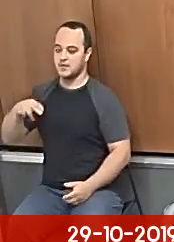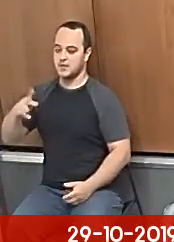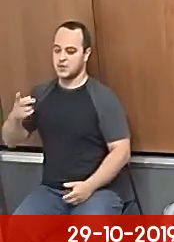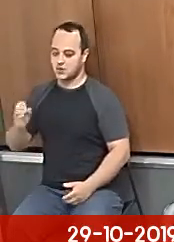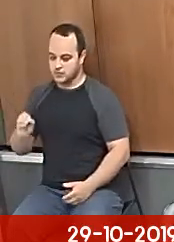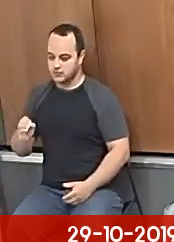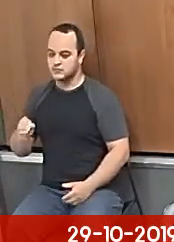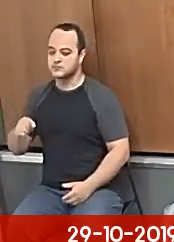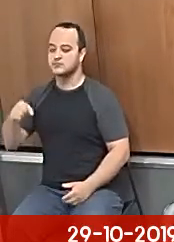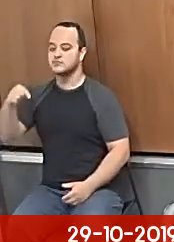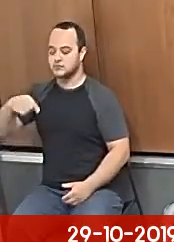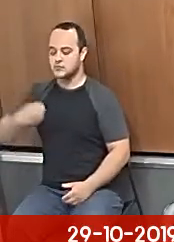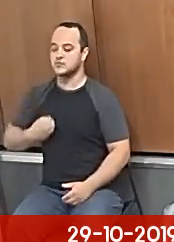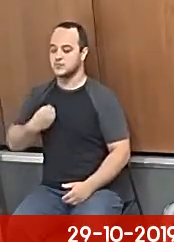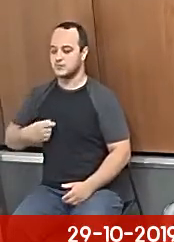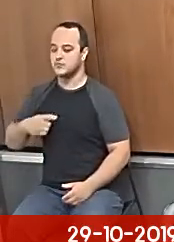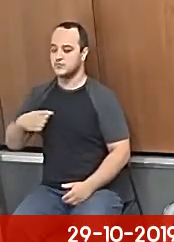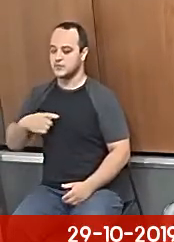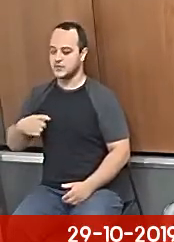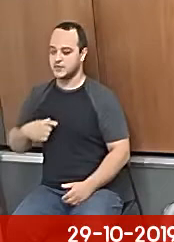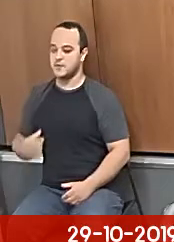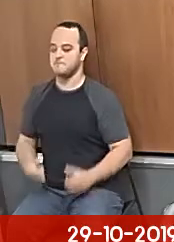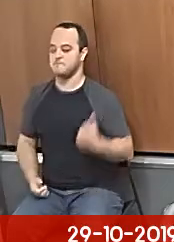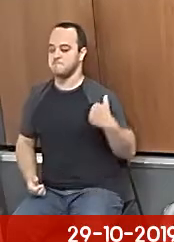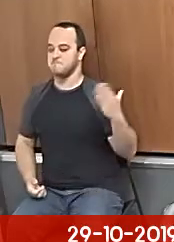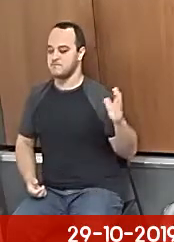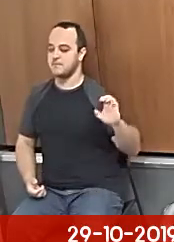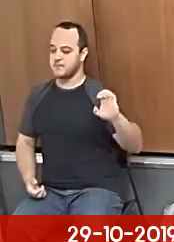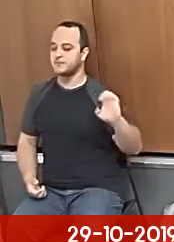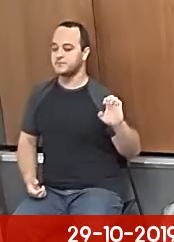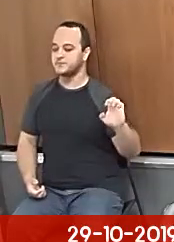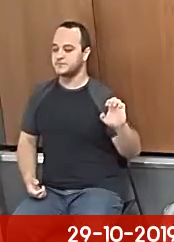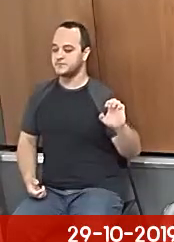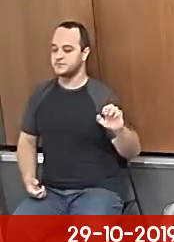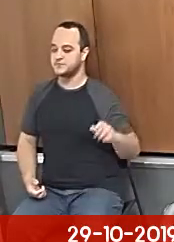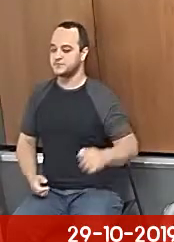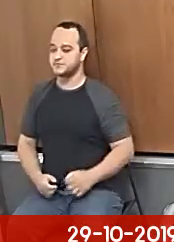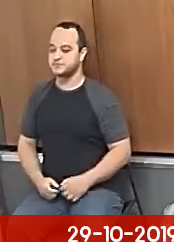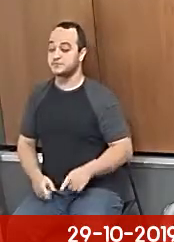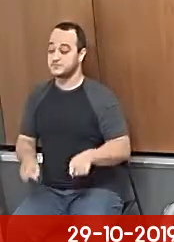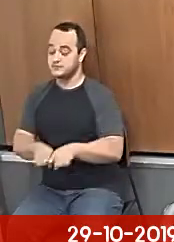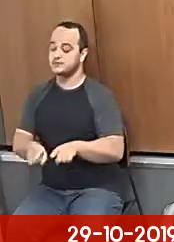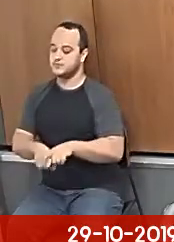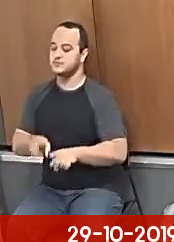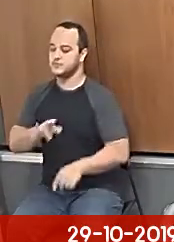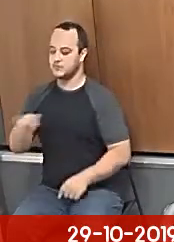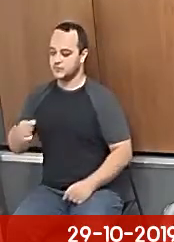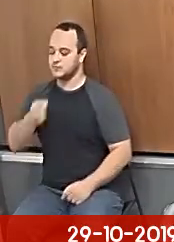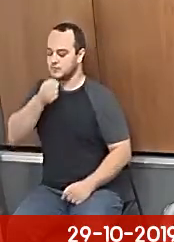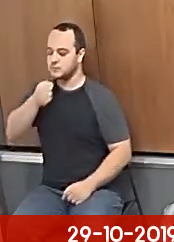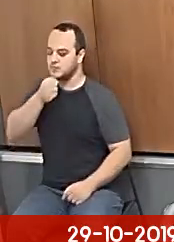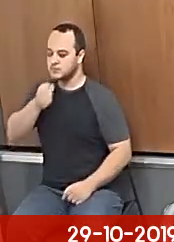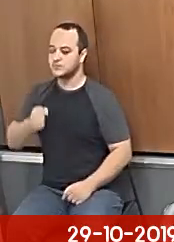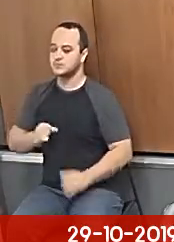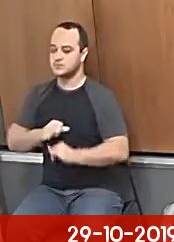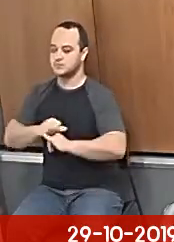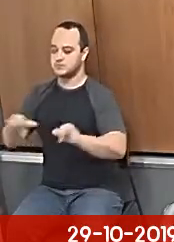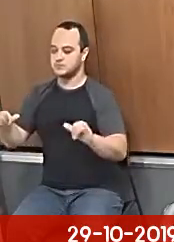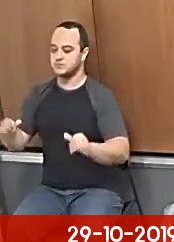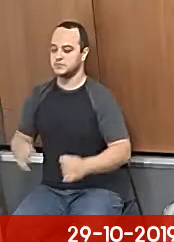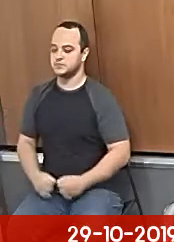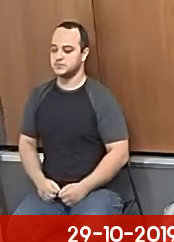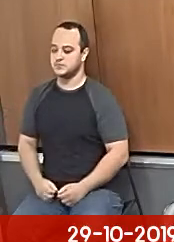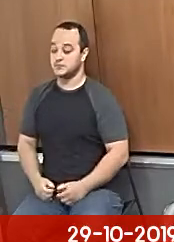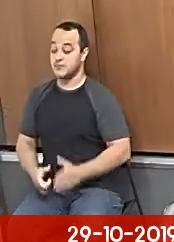de Belo Horizonte, aqui à nossa esquerda, e oportunamente também vai poder se manifestar. Eu queria, antes de